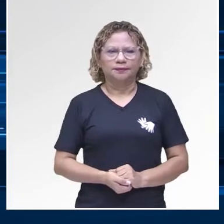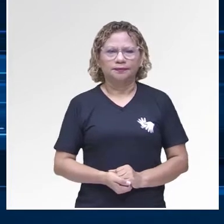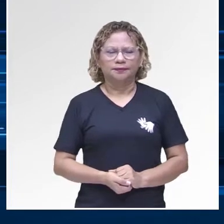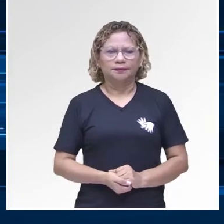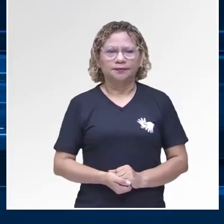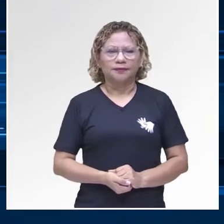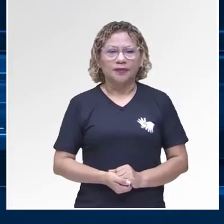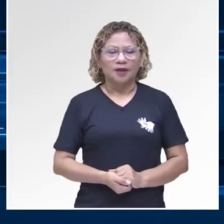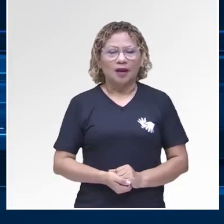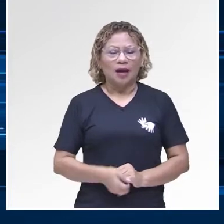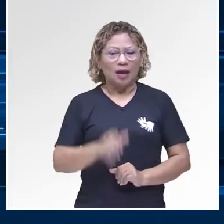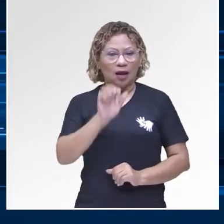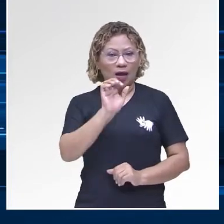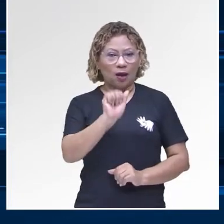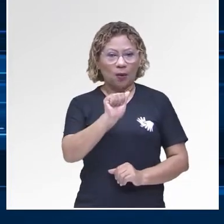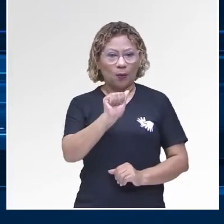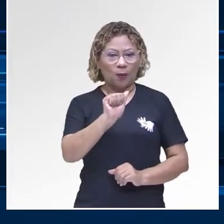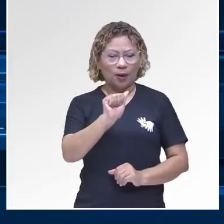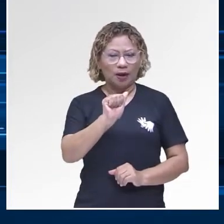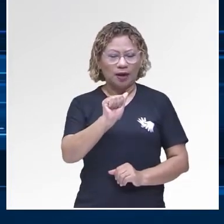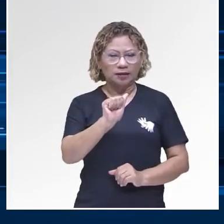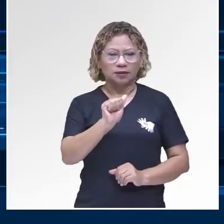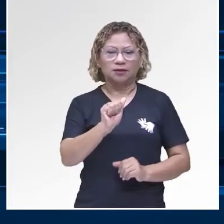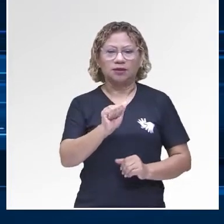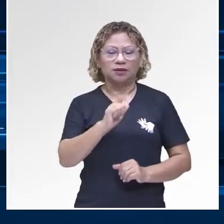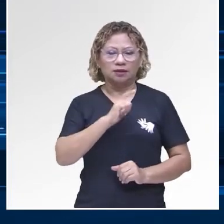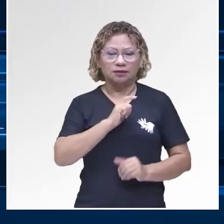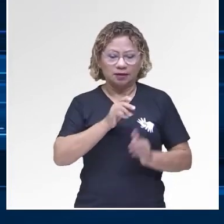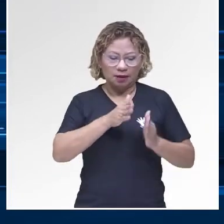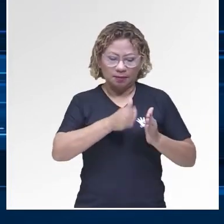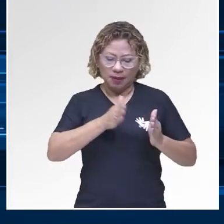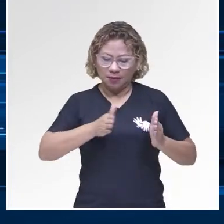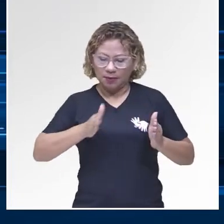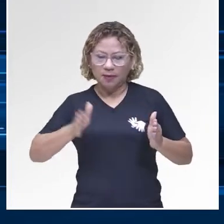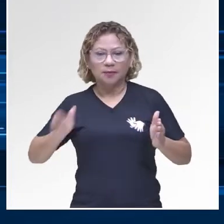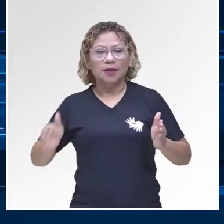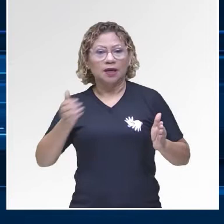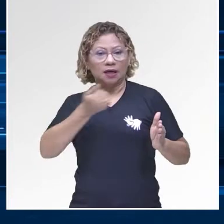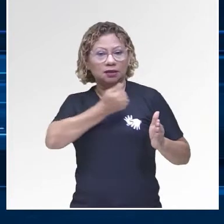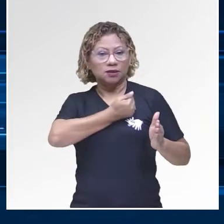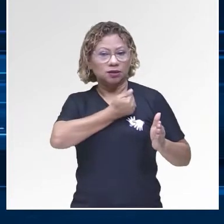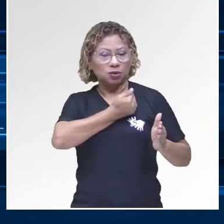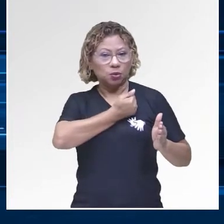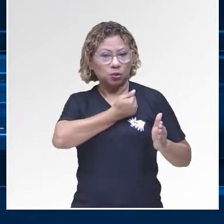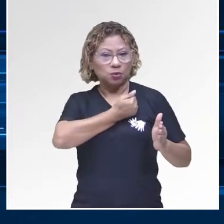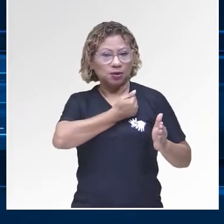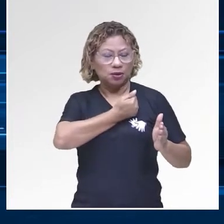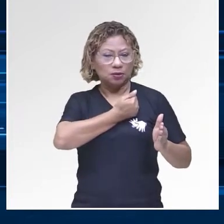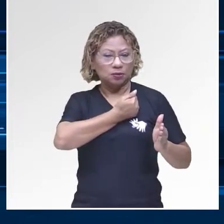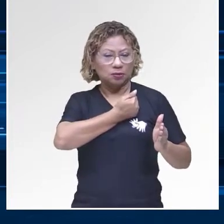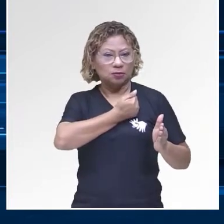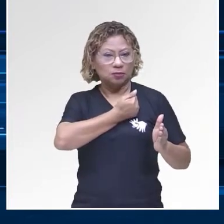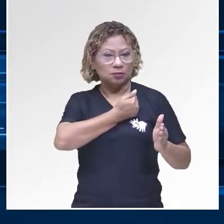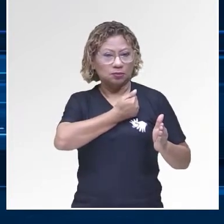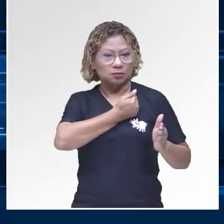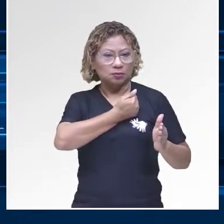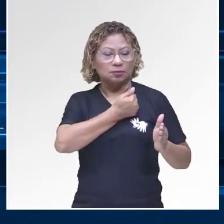Nesse exemplo A, nós temos uma sequência, né, de termos que eles têm um comportamento